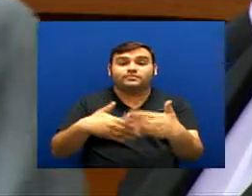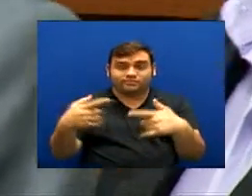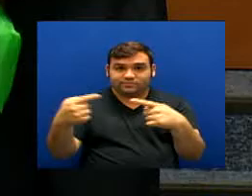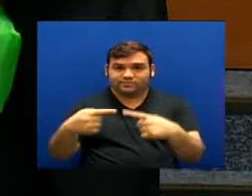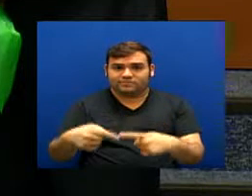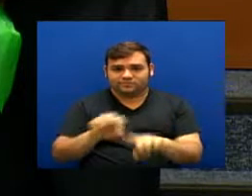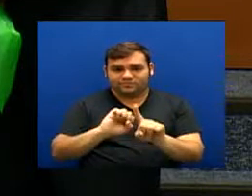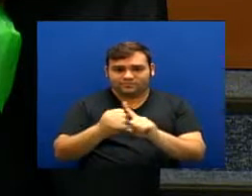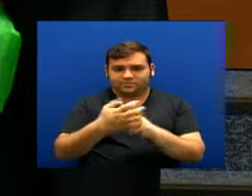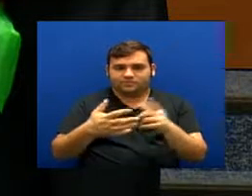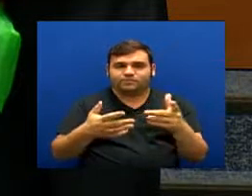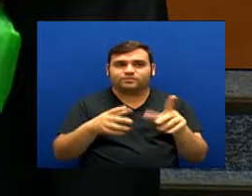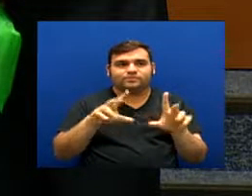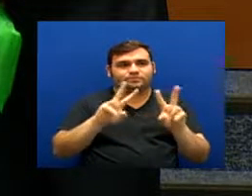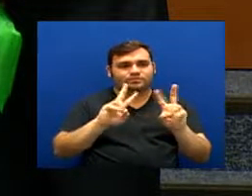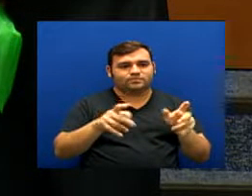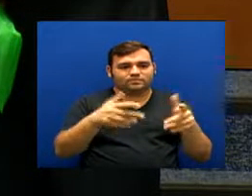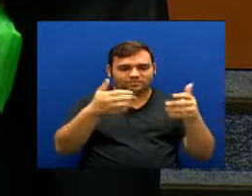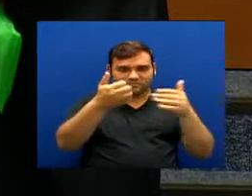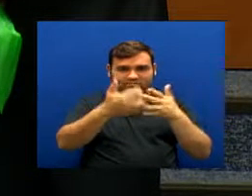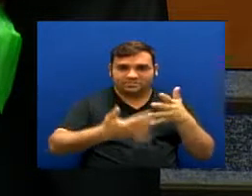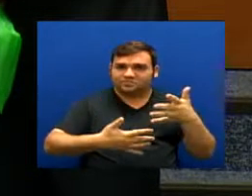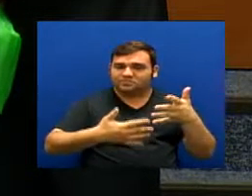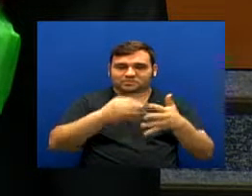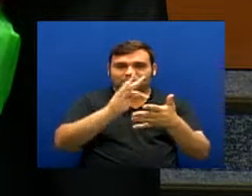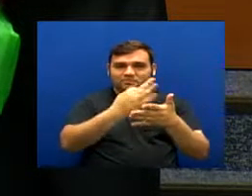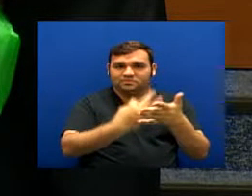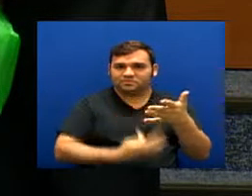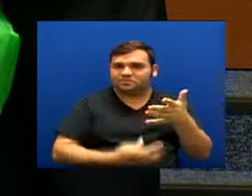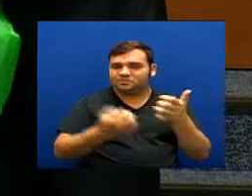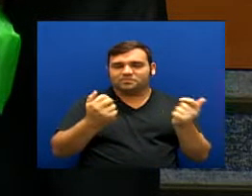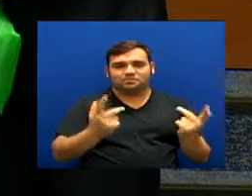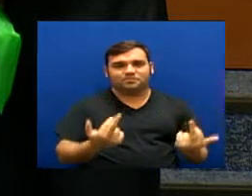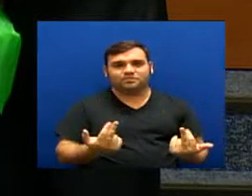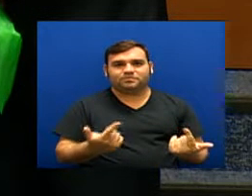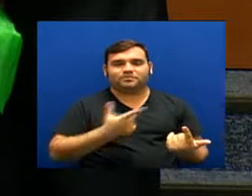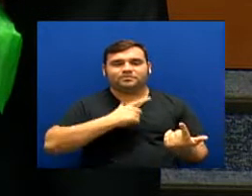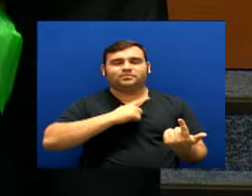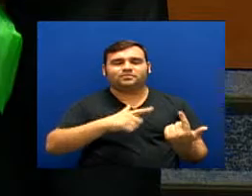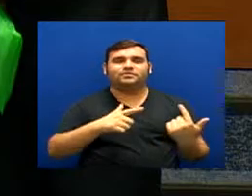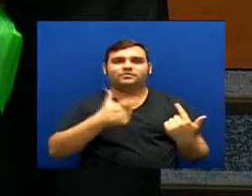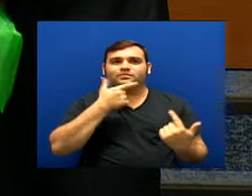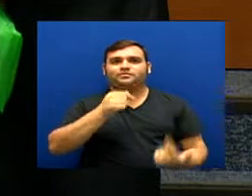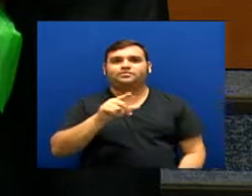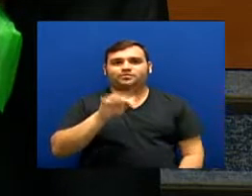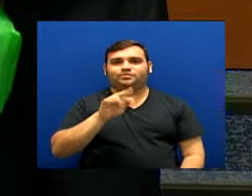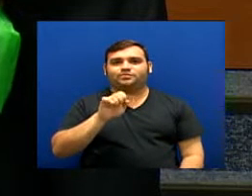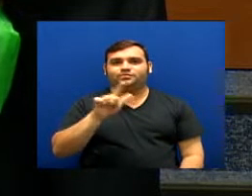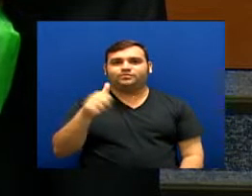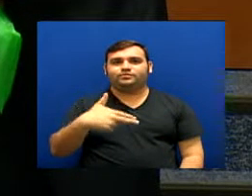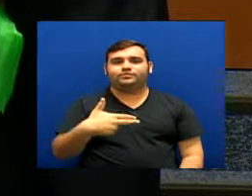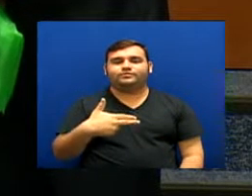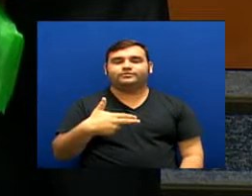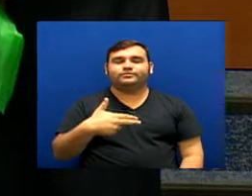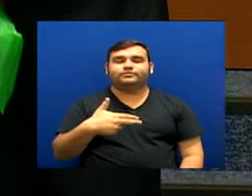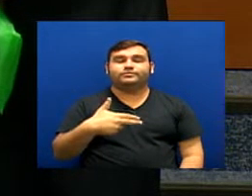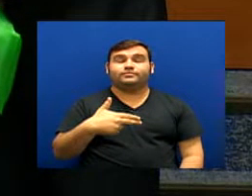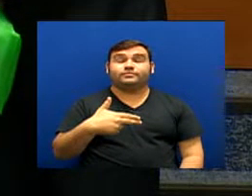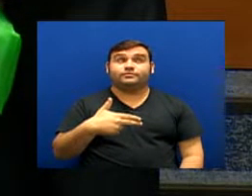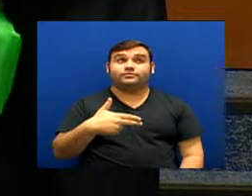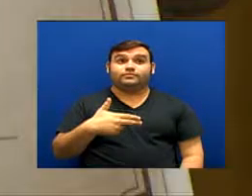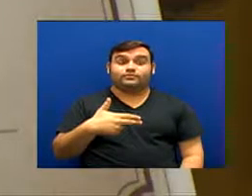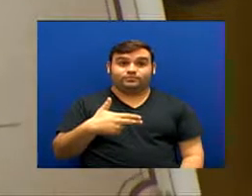vida, acolher e recuperar dependentes químicos em vulnerabilidade social e financeira. Dessa maneira, tornou-se um dos fundadores do